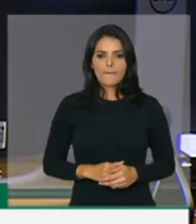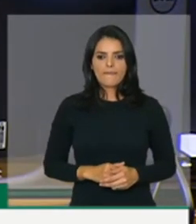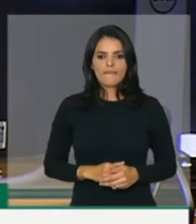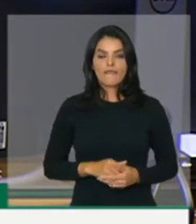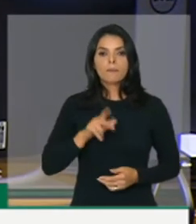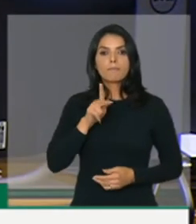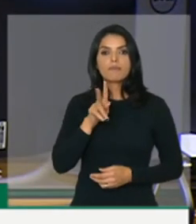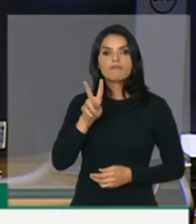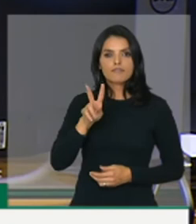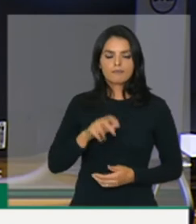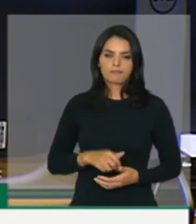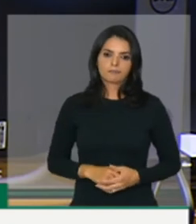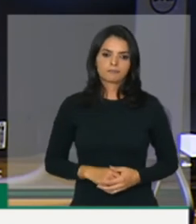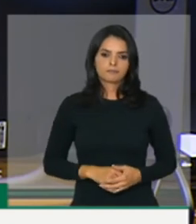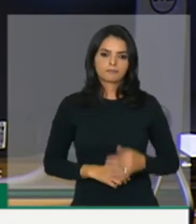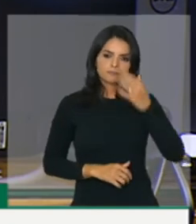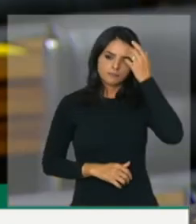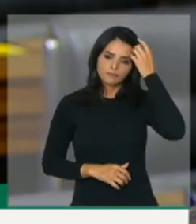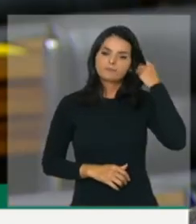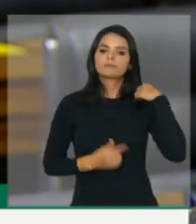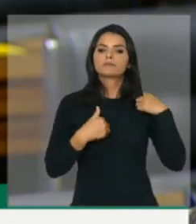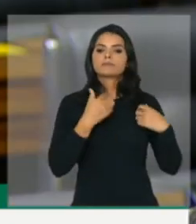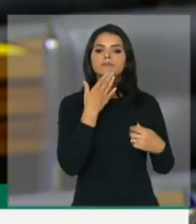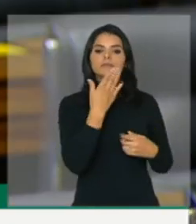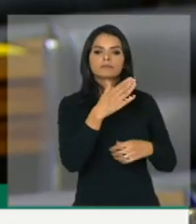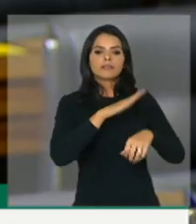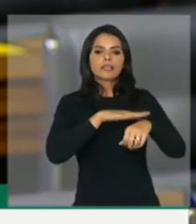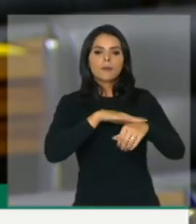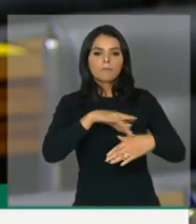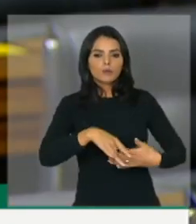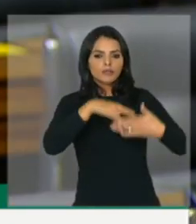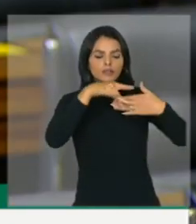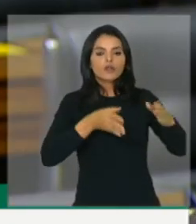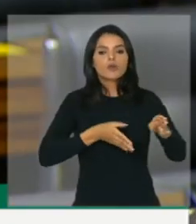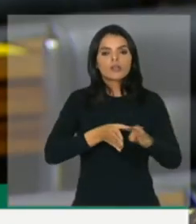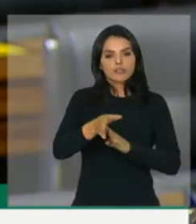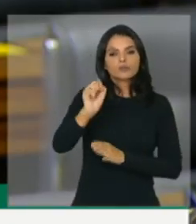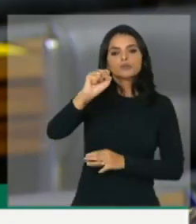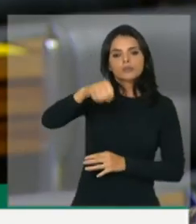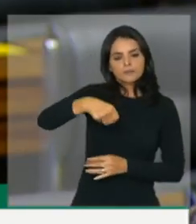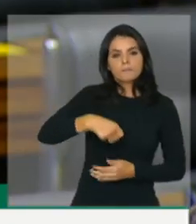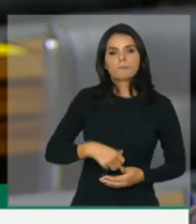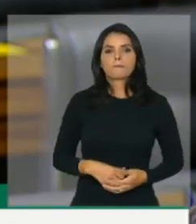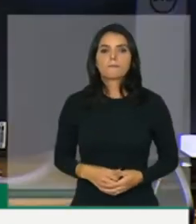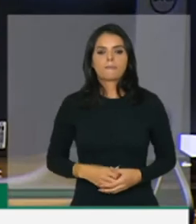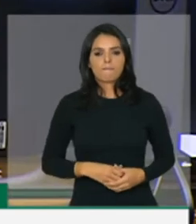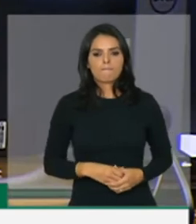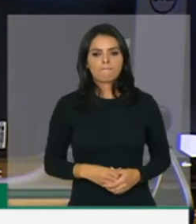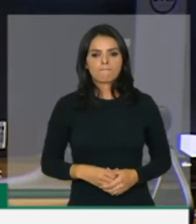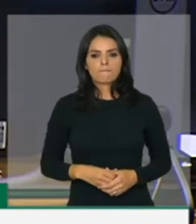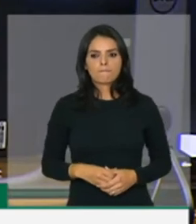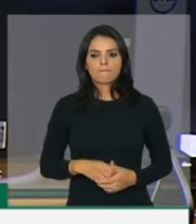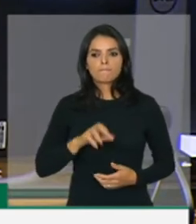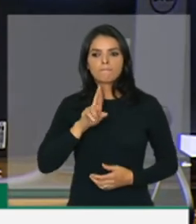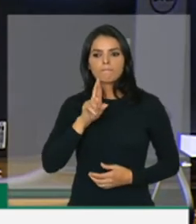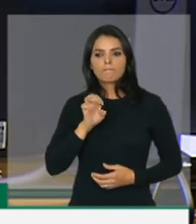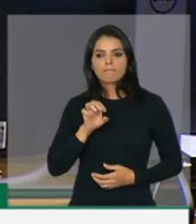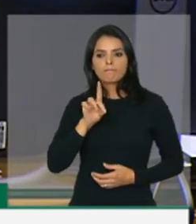PV? Senhor presidente, eu solicito o tempo de liderança e oriento sim a bancada. Como vota a Rede?